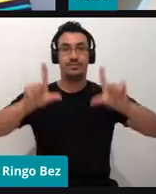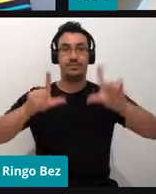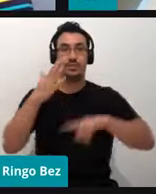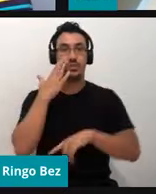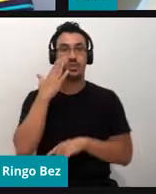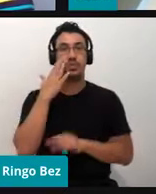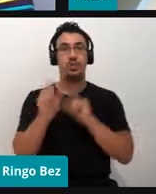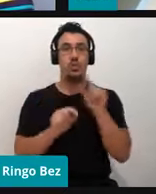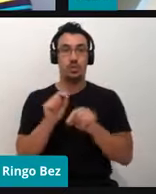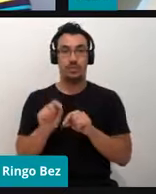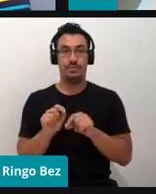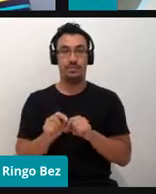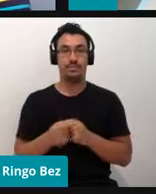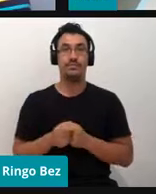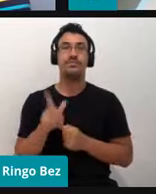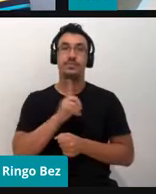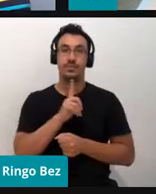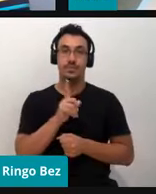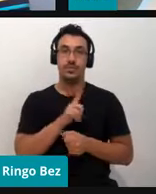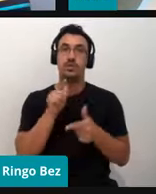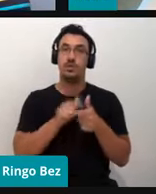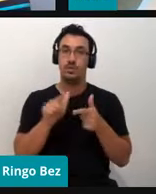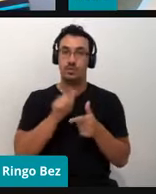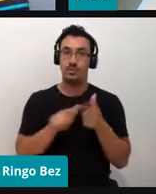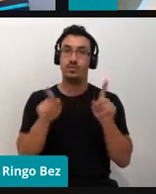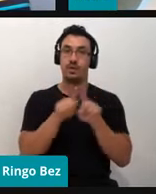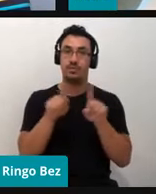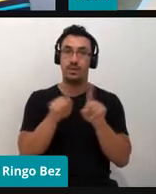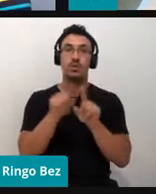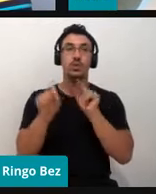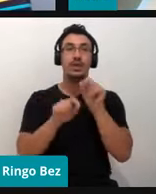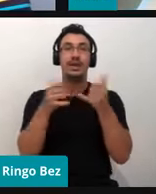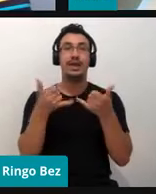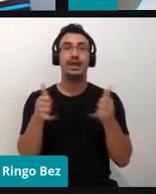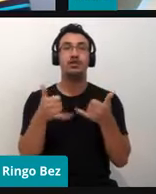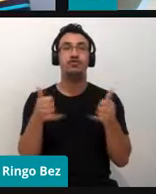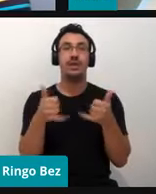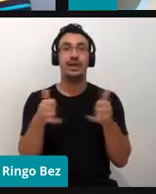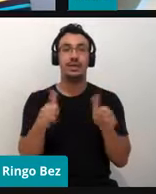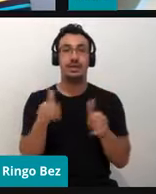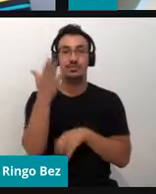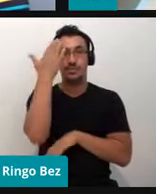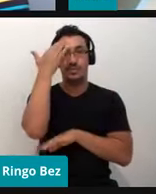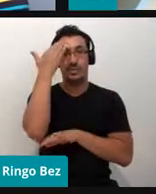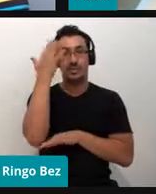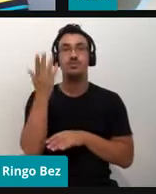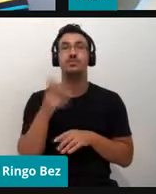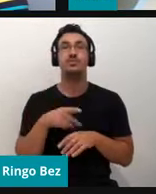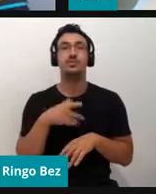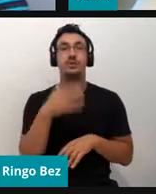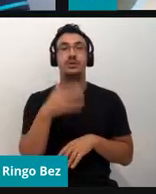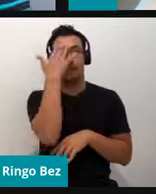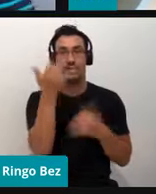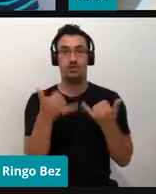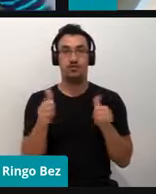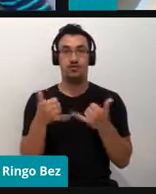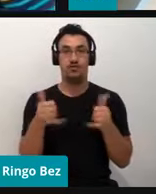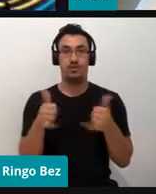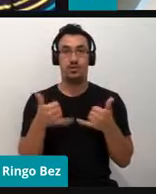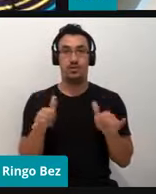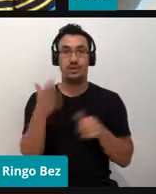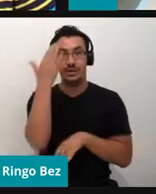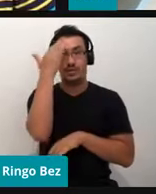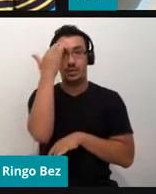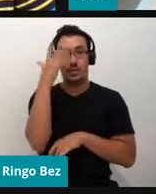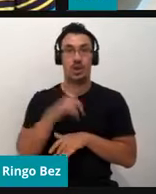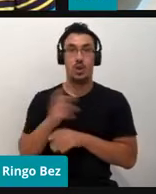seguinte: existem consequências também na geração de energia elétrica. Para vocês terem uma ideia, nesse último período que passou, nesse